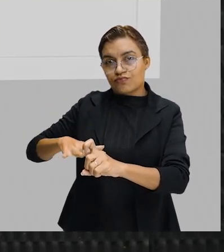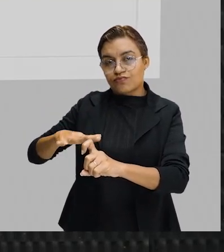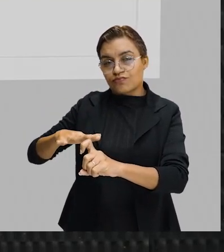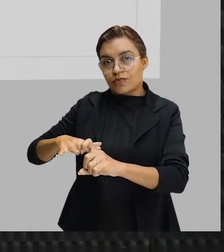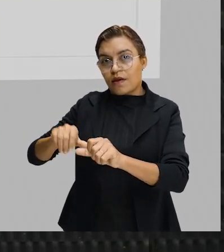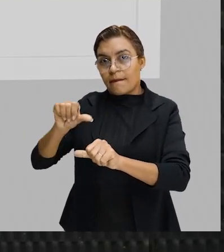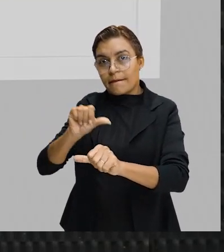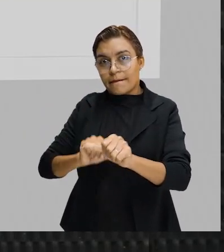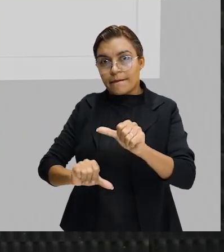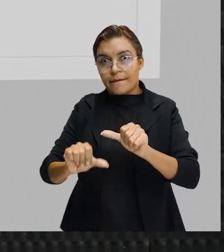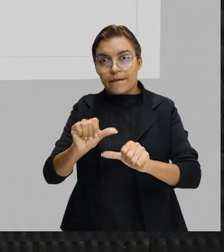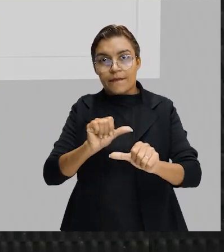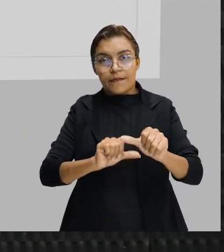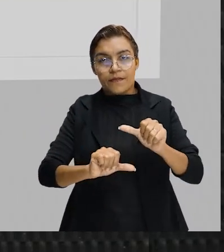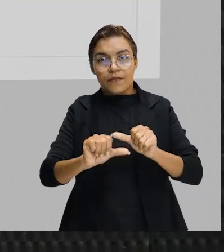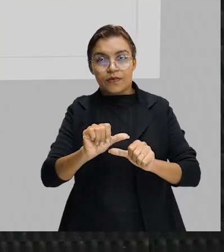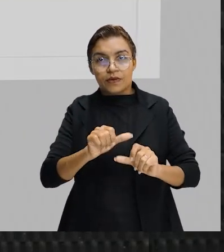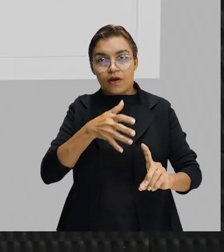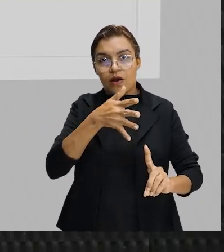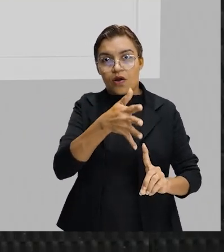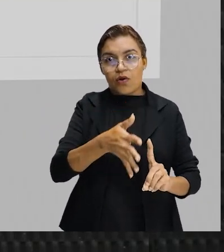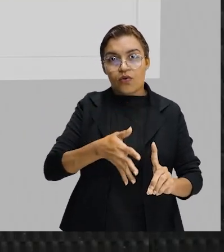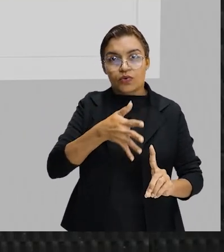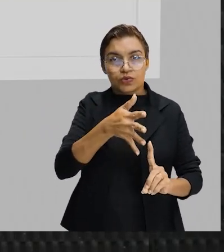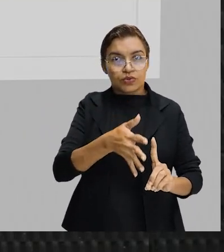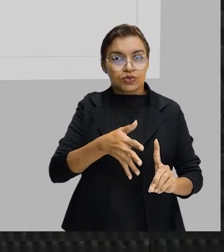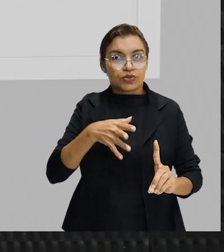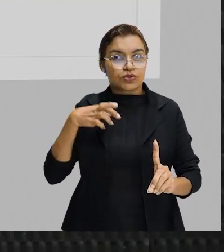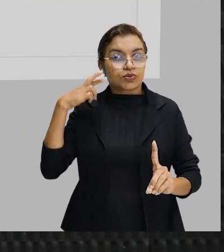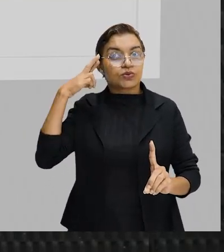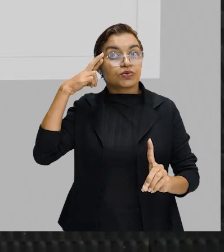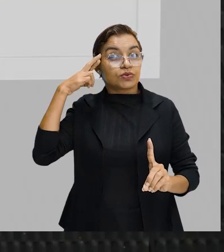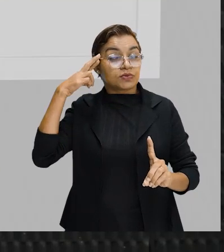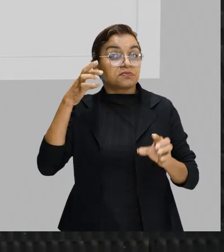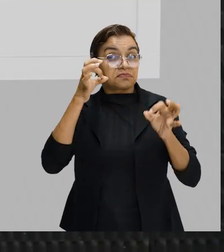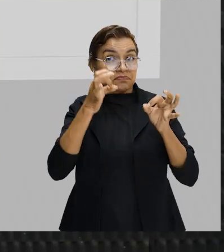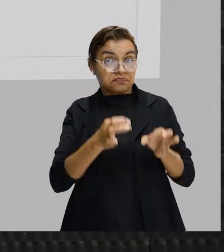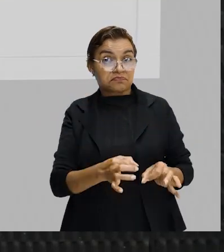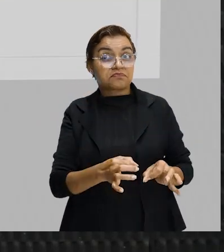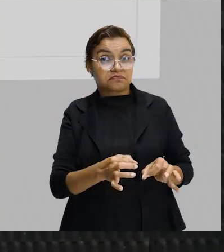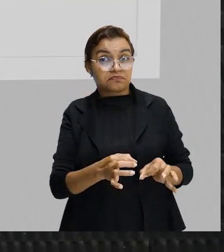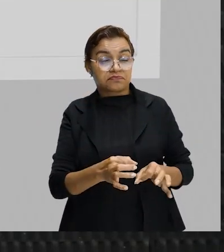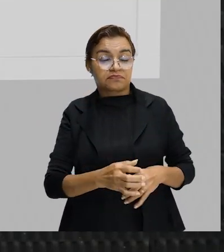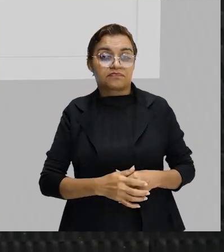por um discurso mais racional, por um discurso